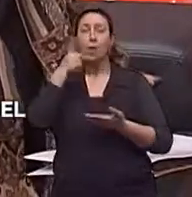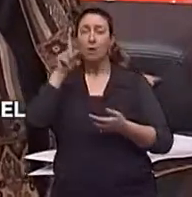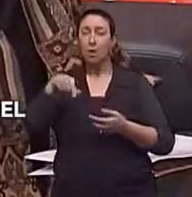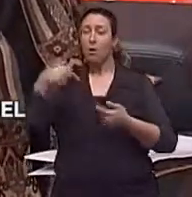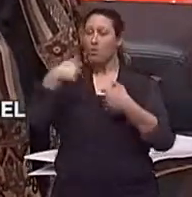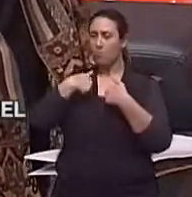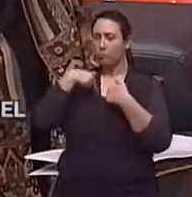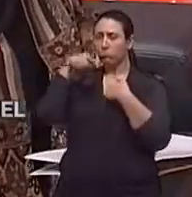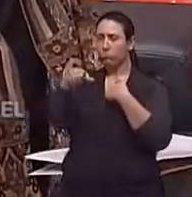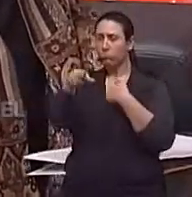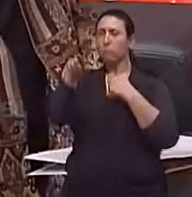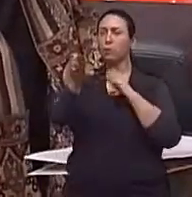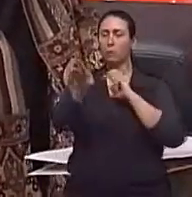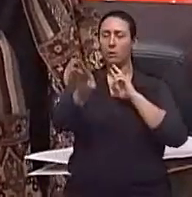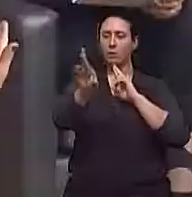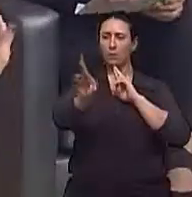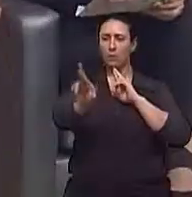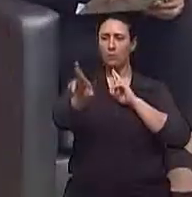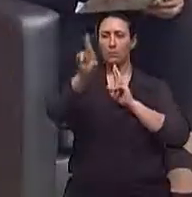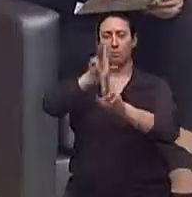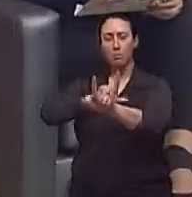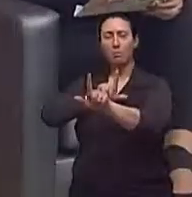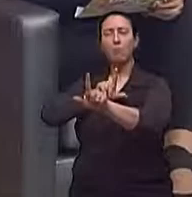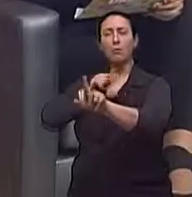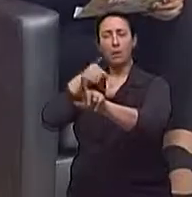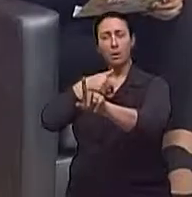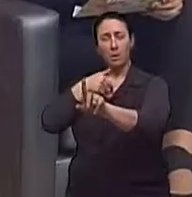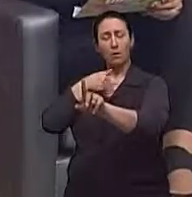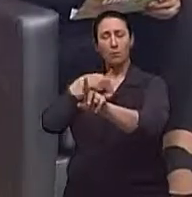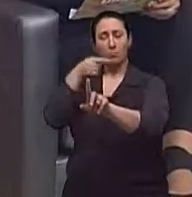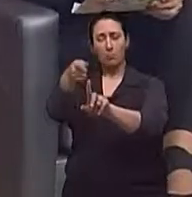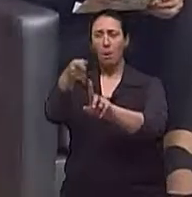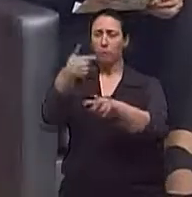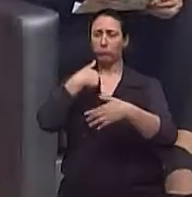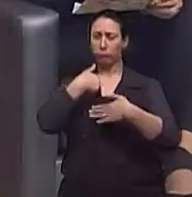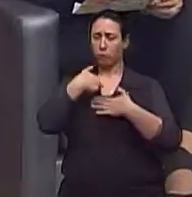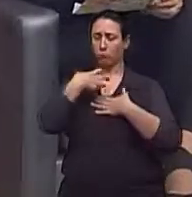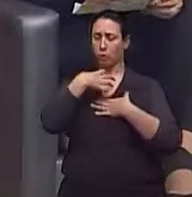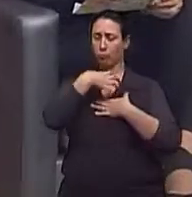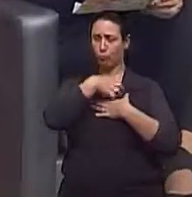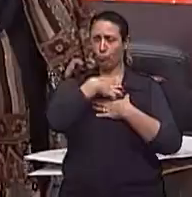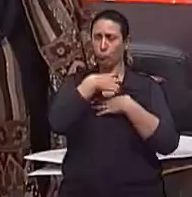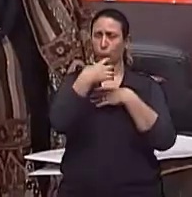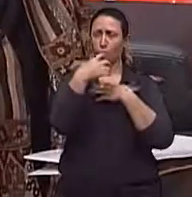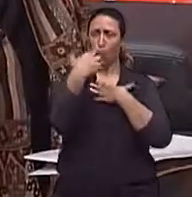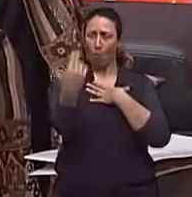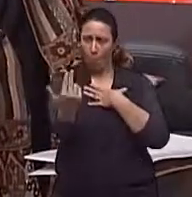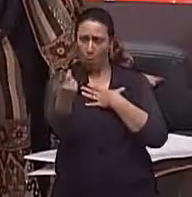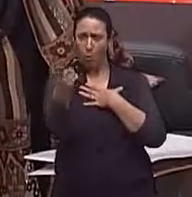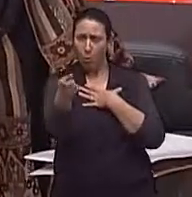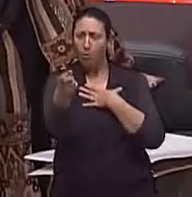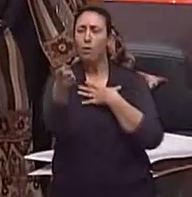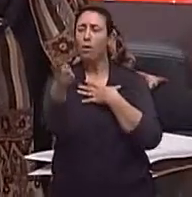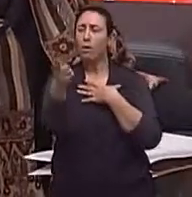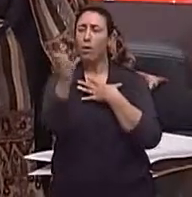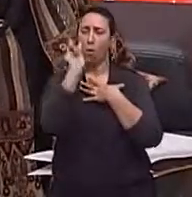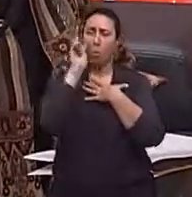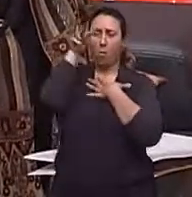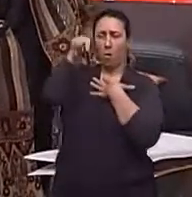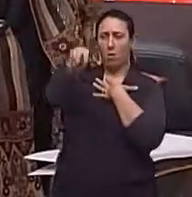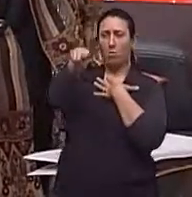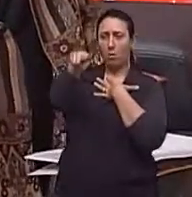e o outro seria este homem então nos constituímos a partir do olhar sim de fora